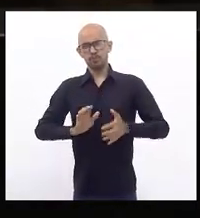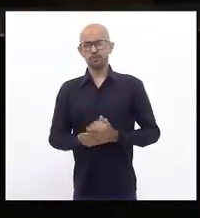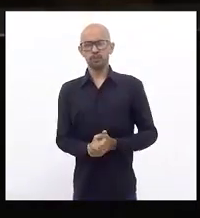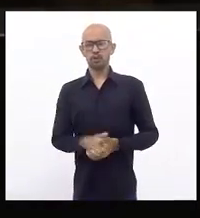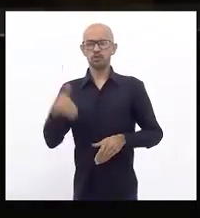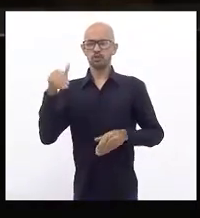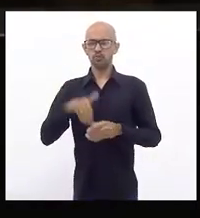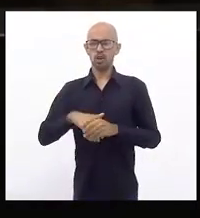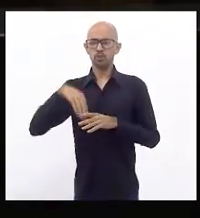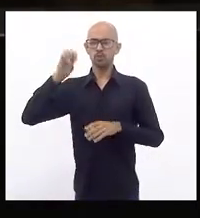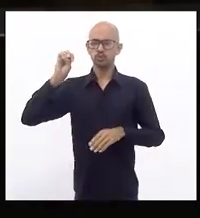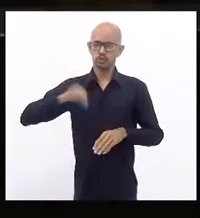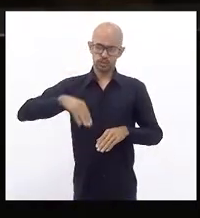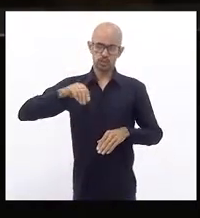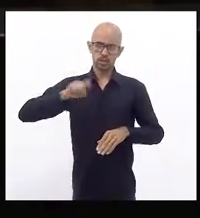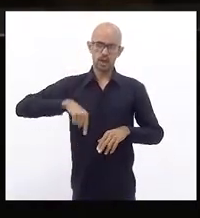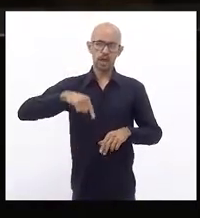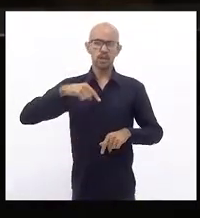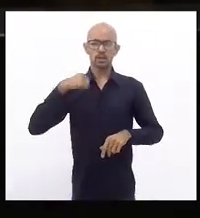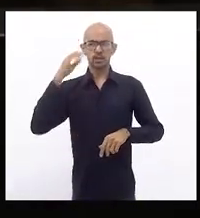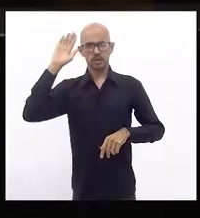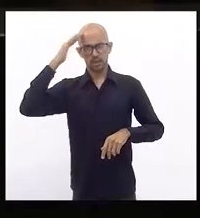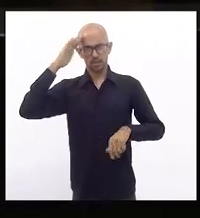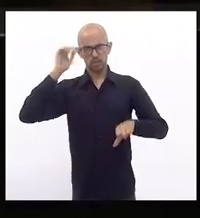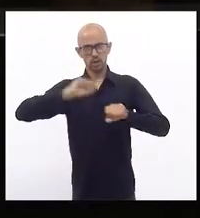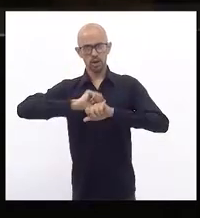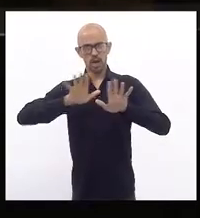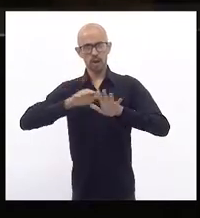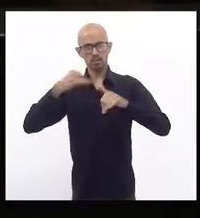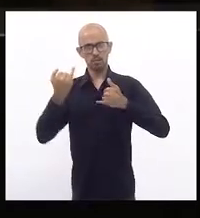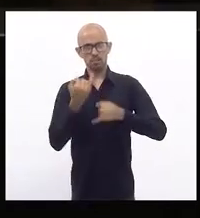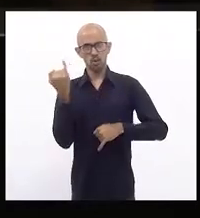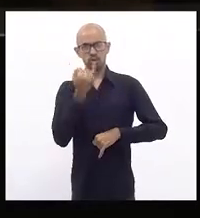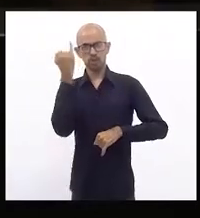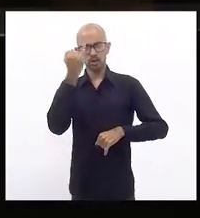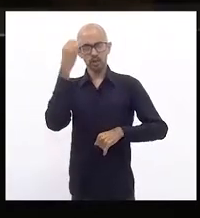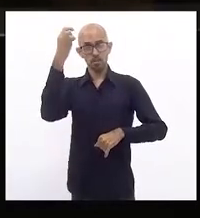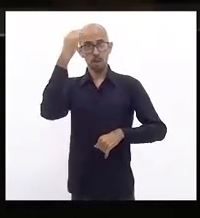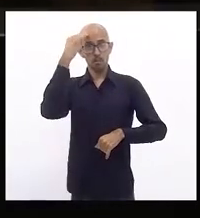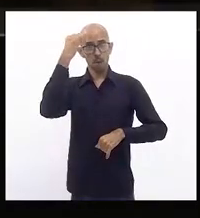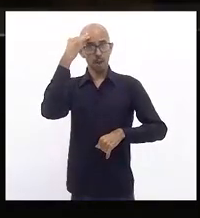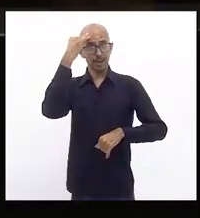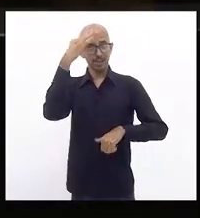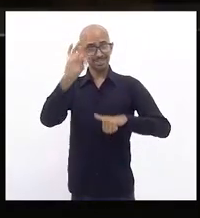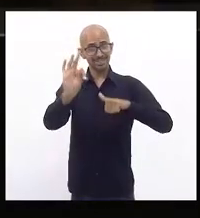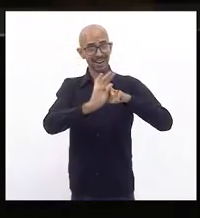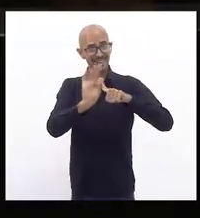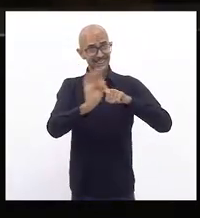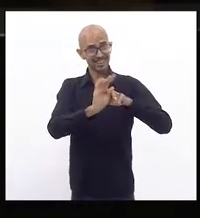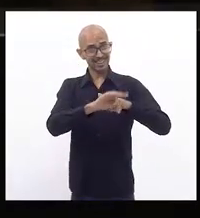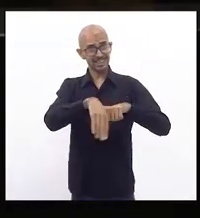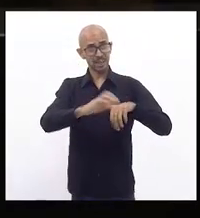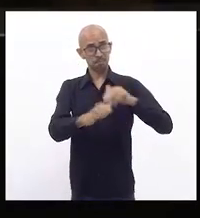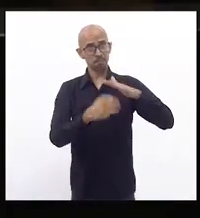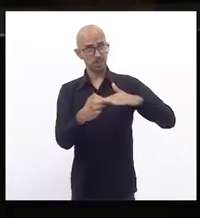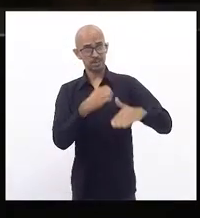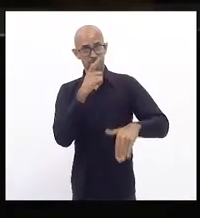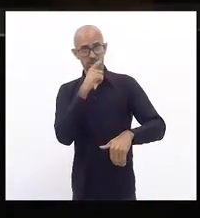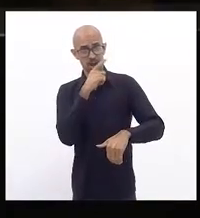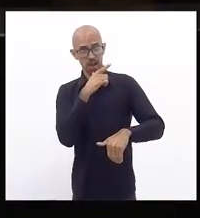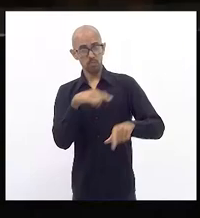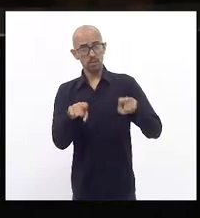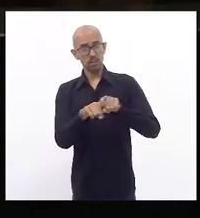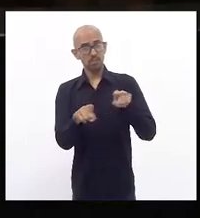voto favorável, porque entendemos a importância da memória técnica da SEDAI e da memória afetiva